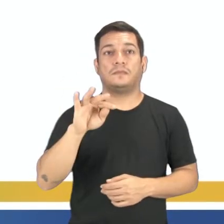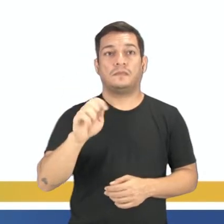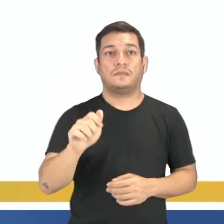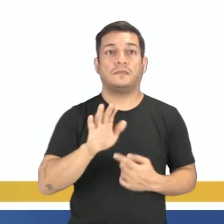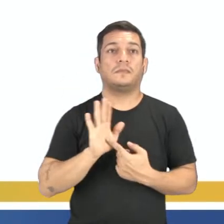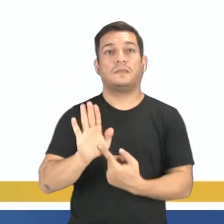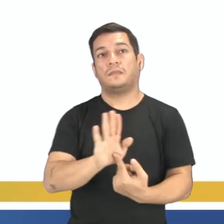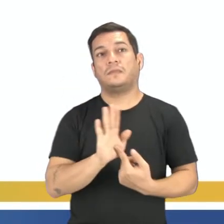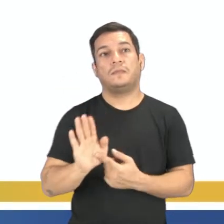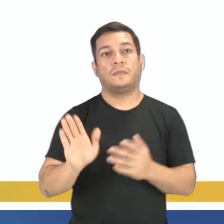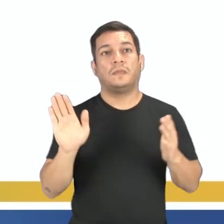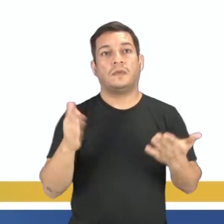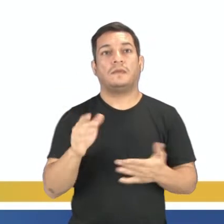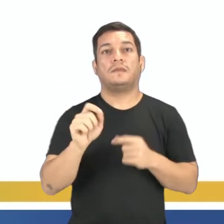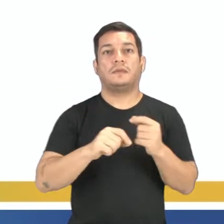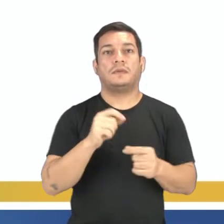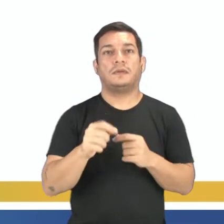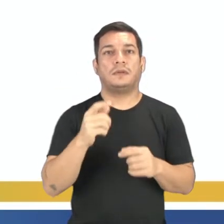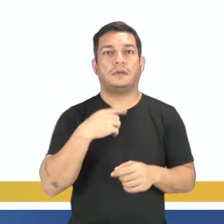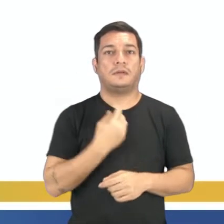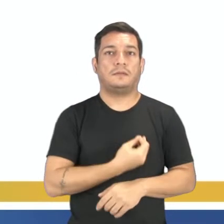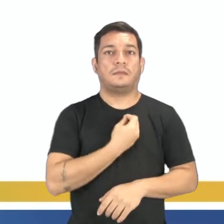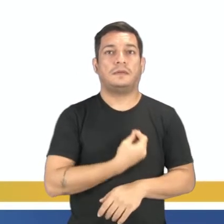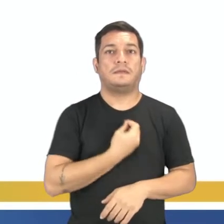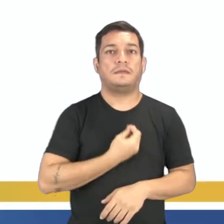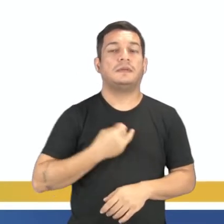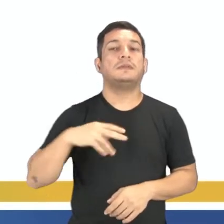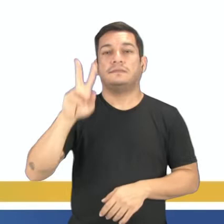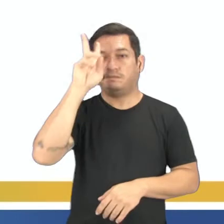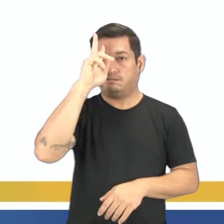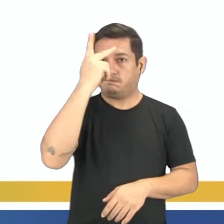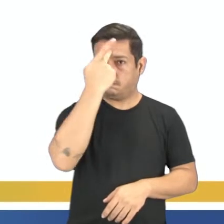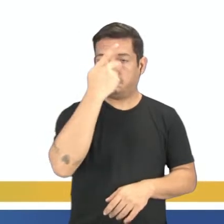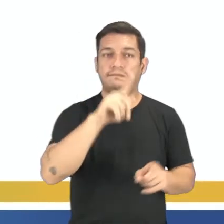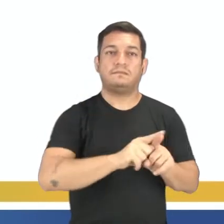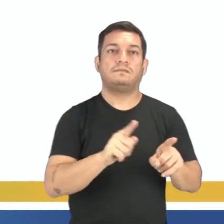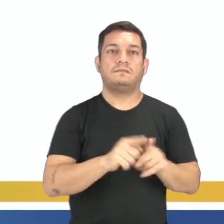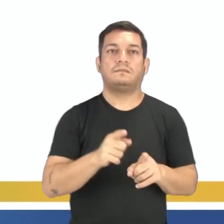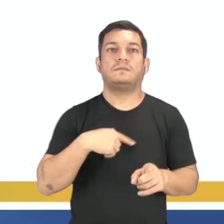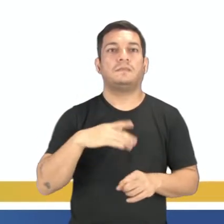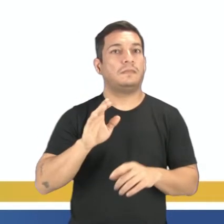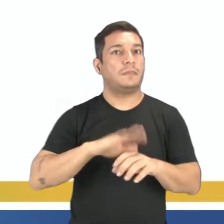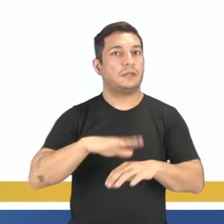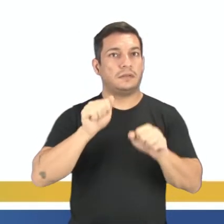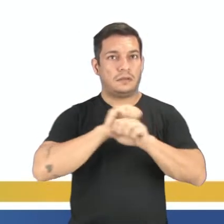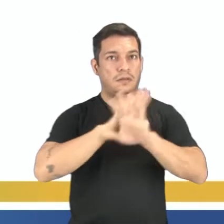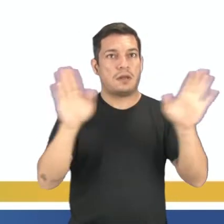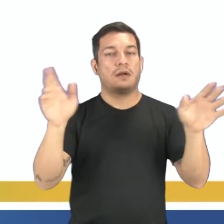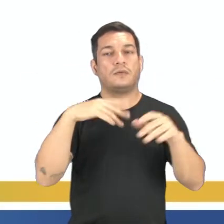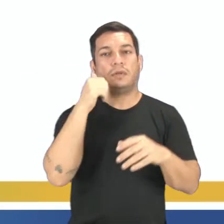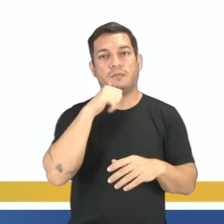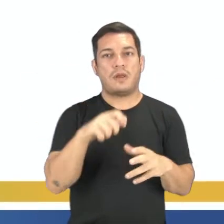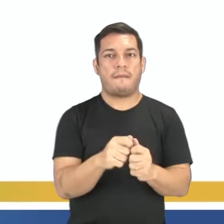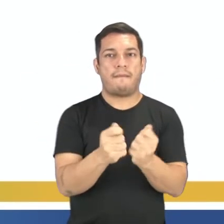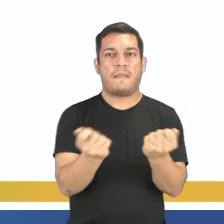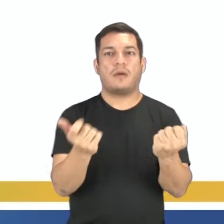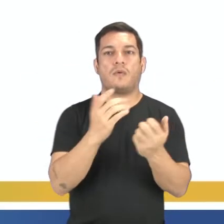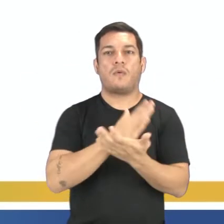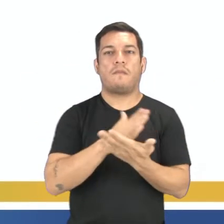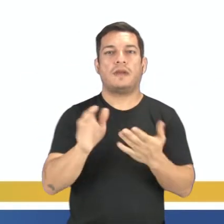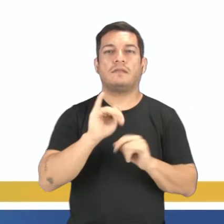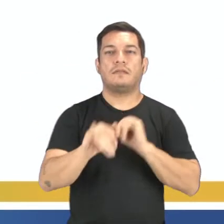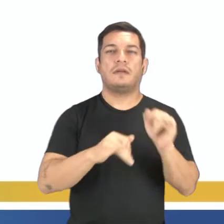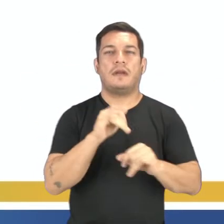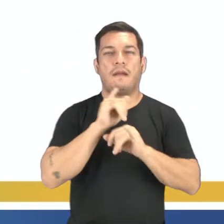traz um enfoque mais pessimista sobre a vida e nossas decisões. Isso fica ainda mais claro quando a cartomante começa a propagar